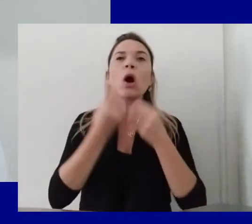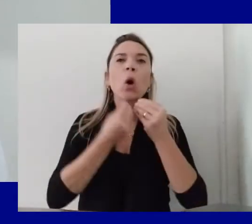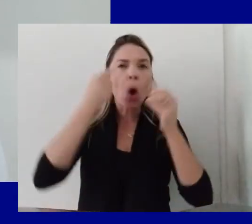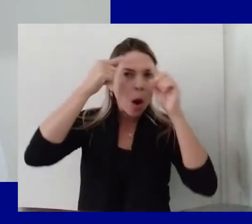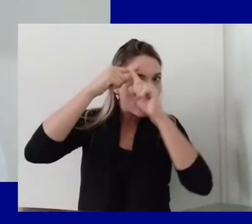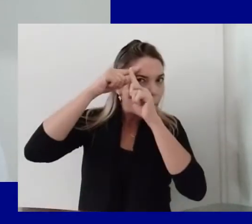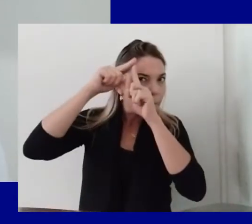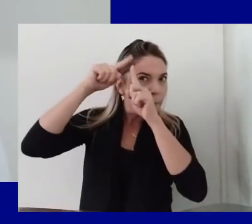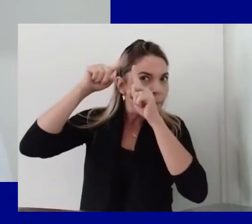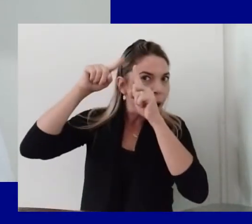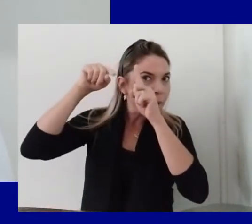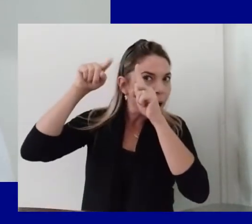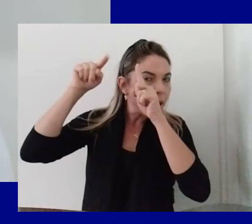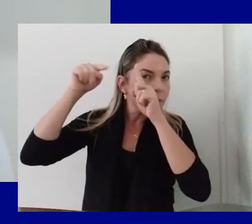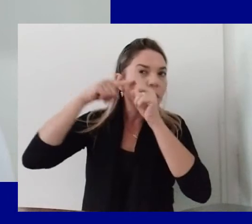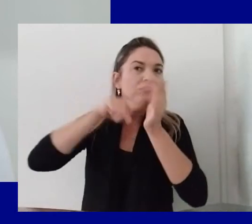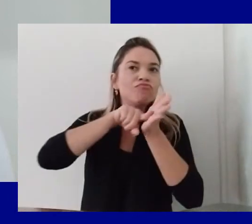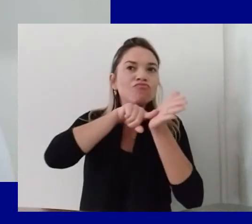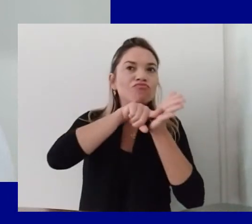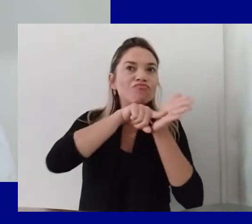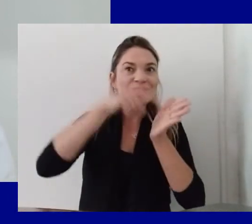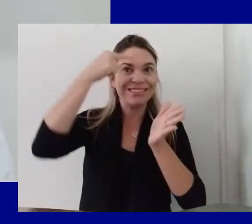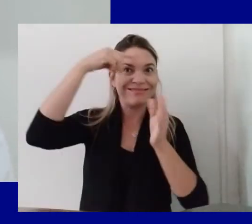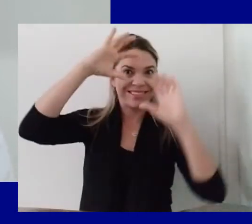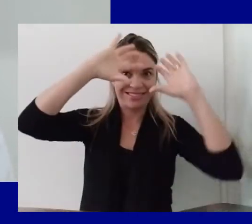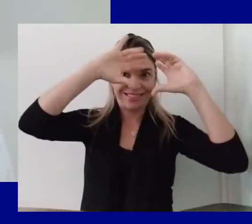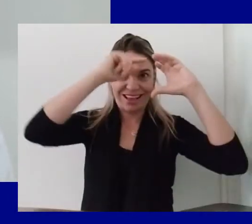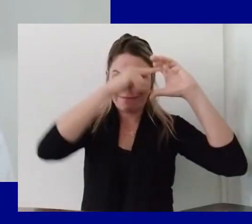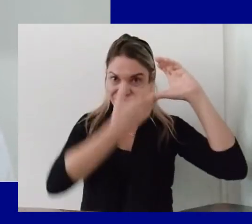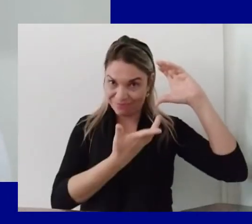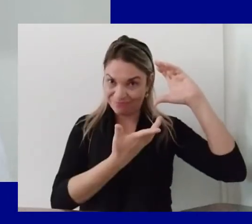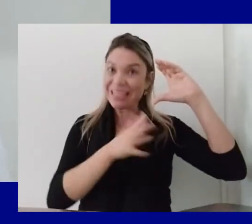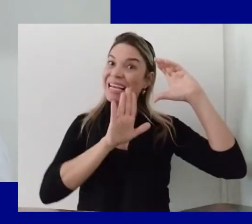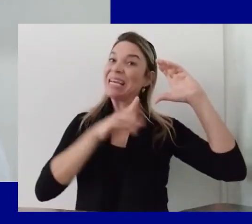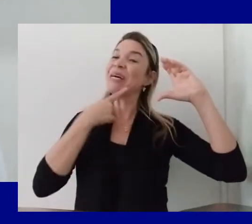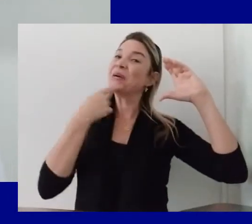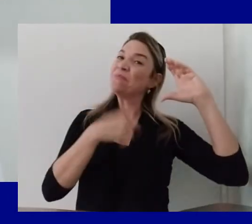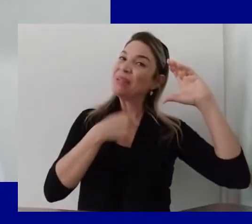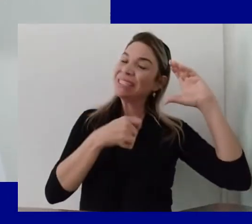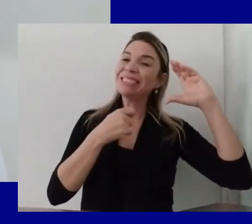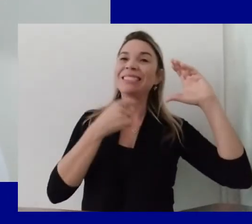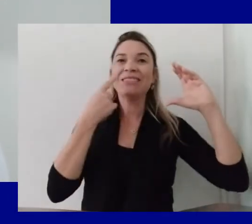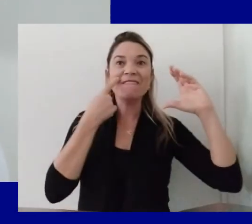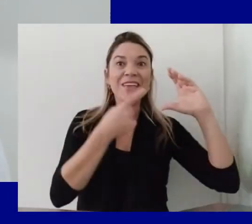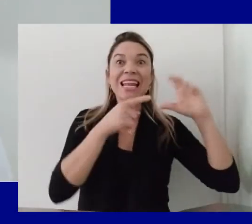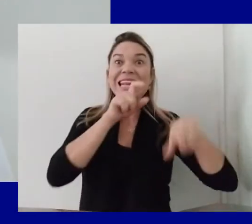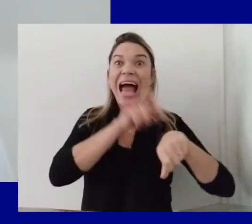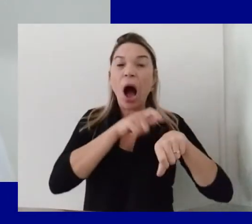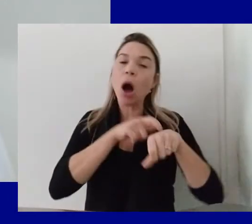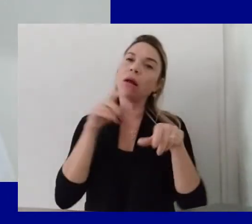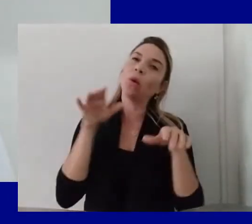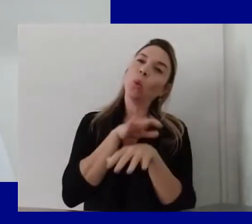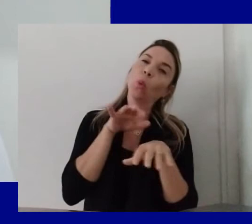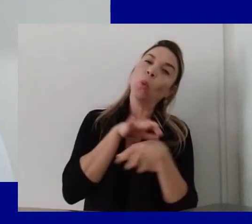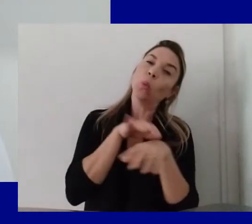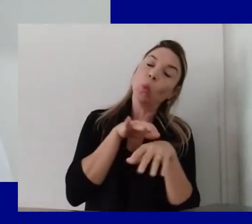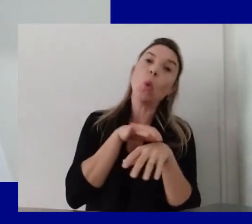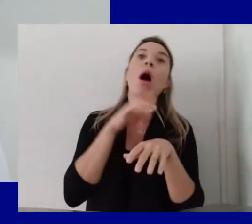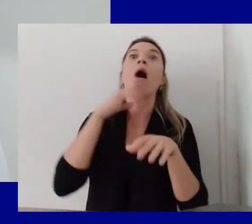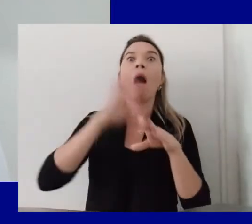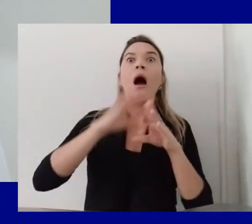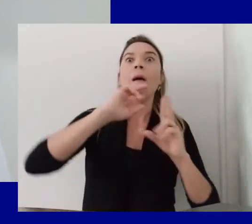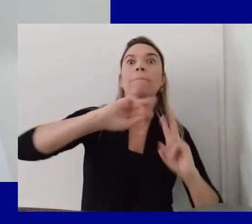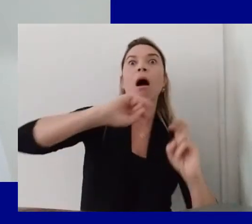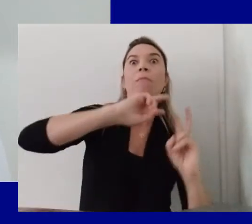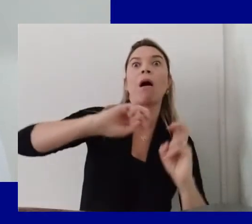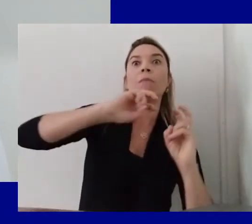do cérebro. E esse mapeamento só seria possível através das convulsões. A jovem,